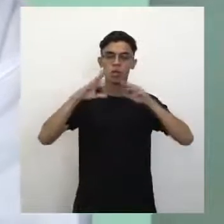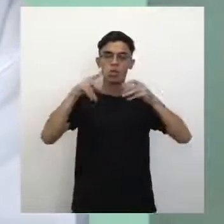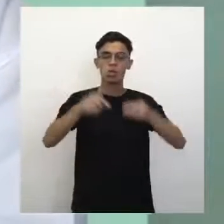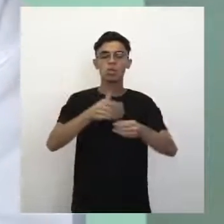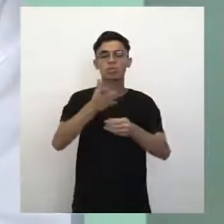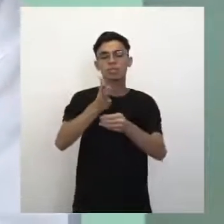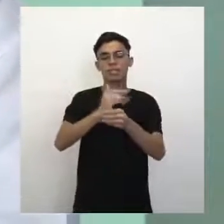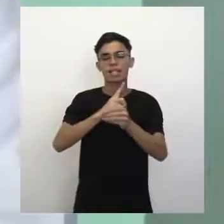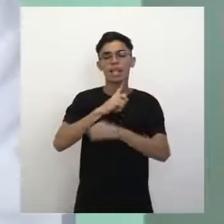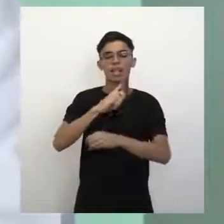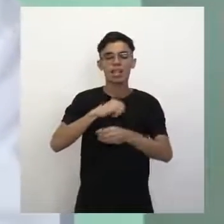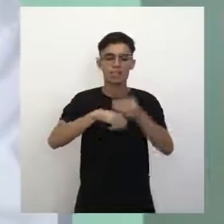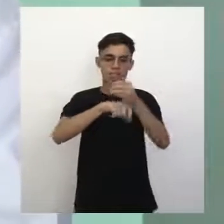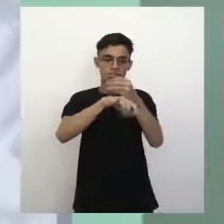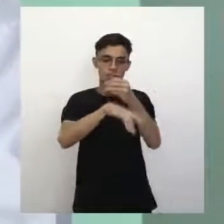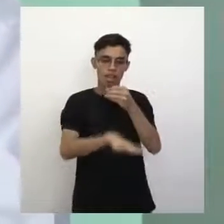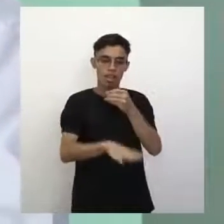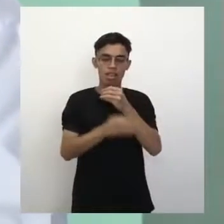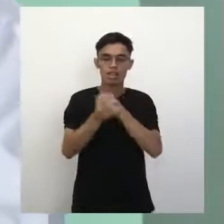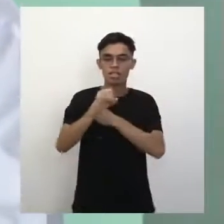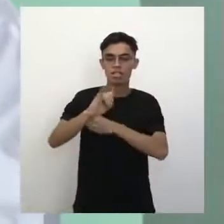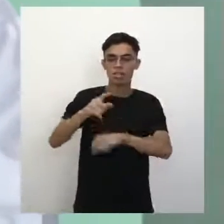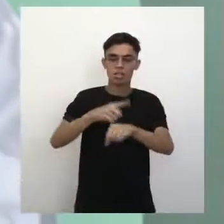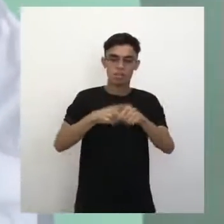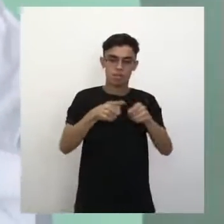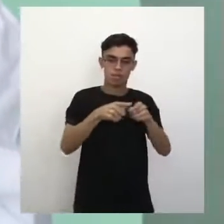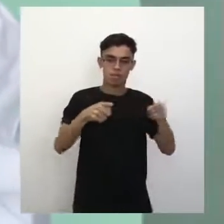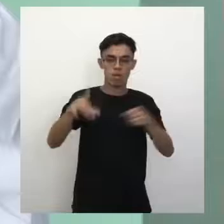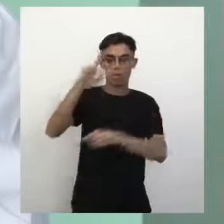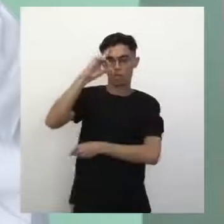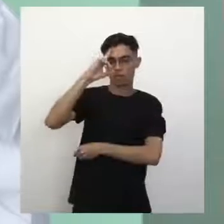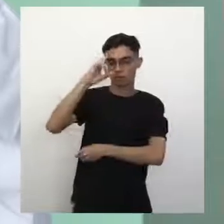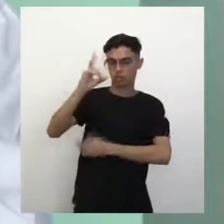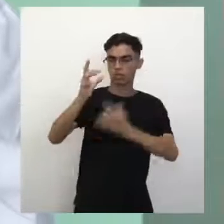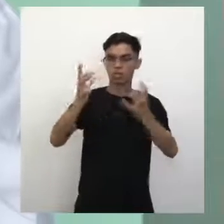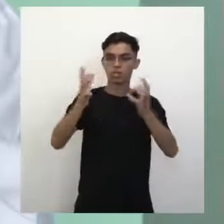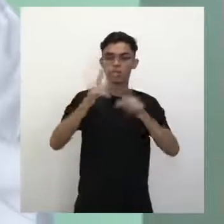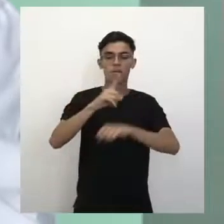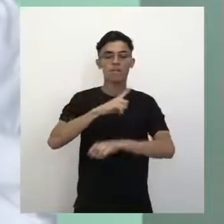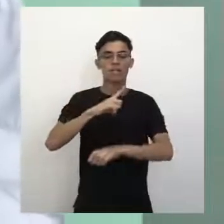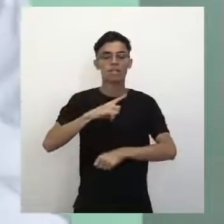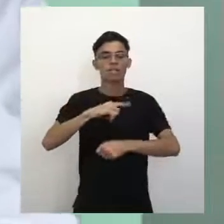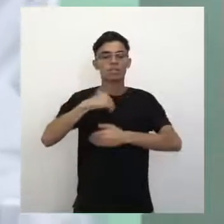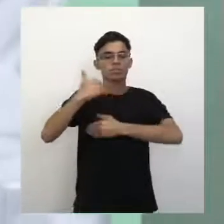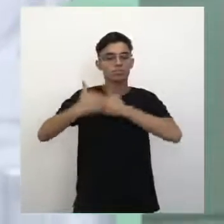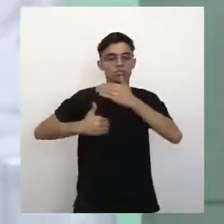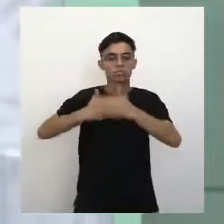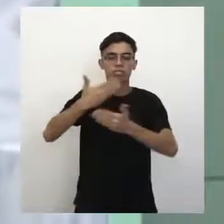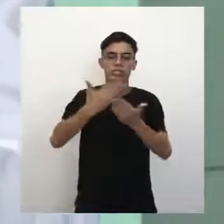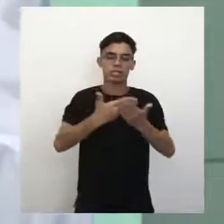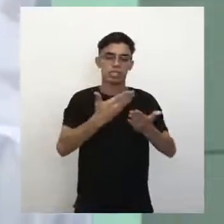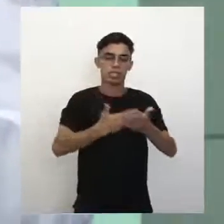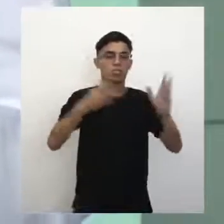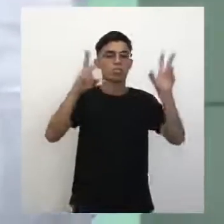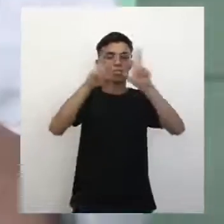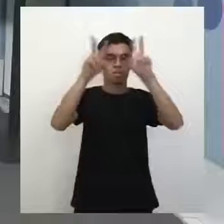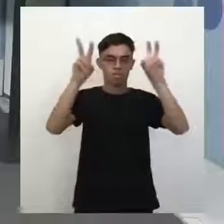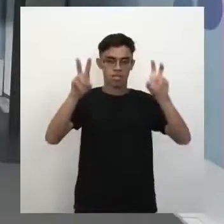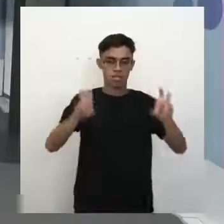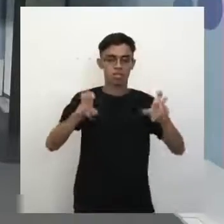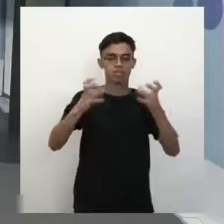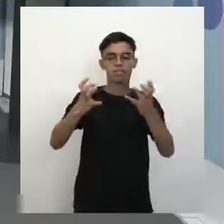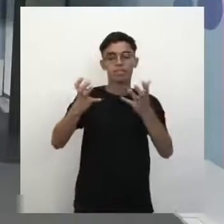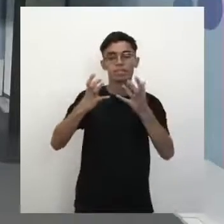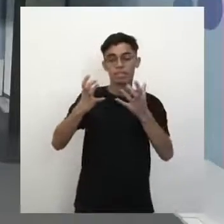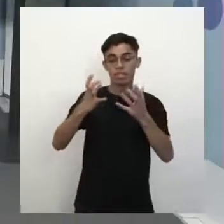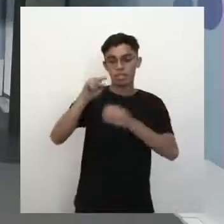surgiu uma raizinha, e se eu deixar mais um pouco, eu pretendo deixar, porque a gente vai ter várias aulas ainda sobre esse tema, eu pretendo